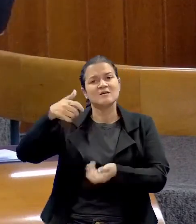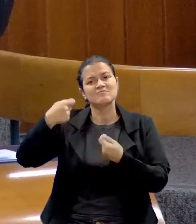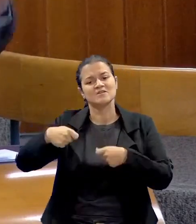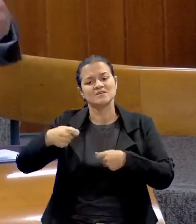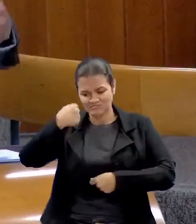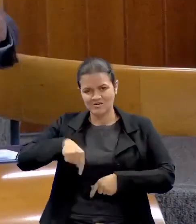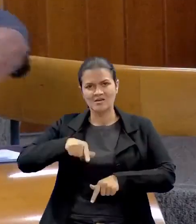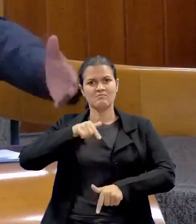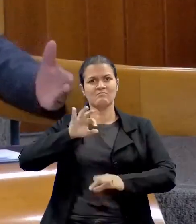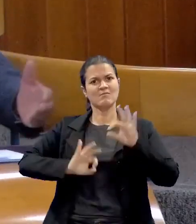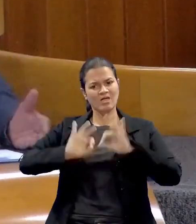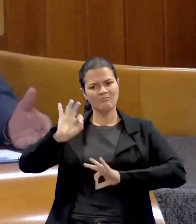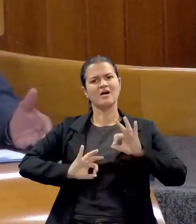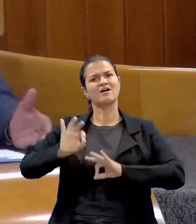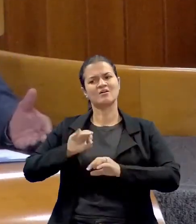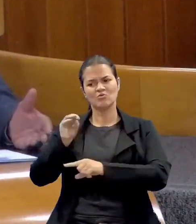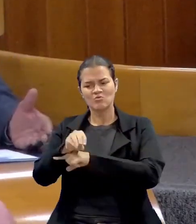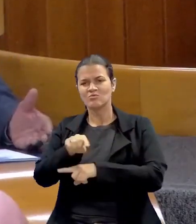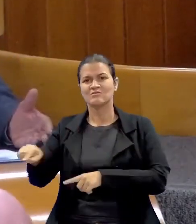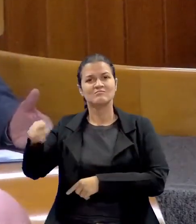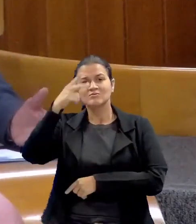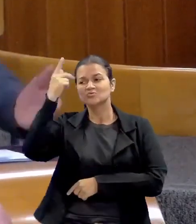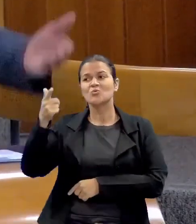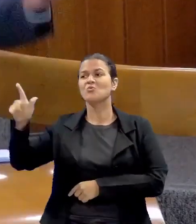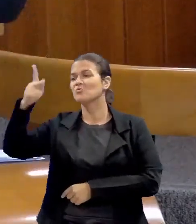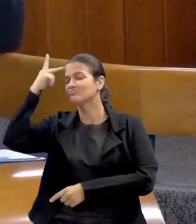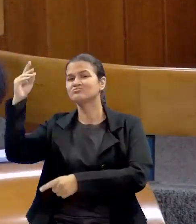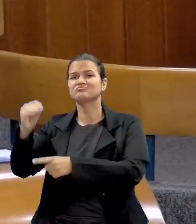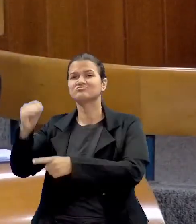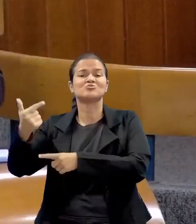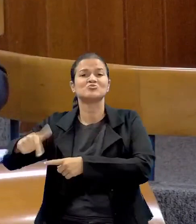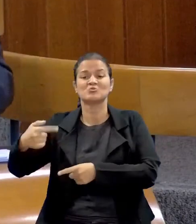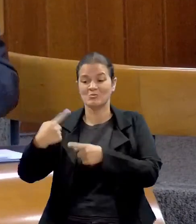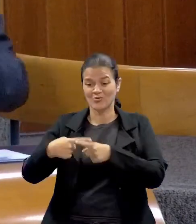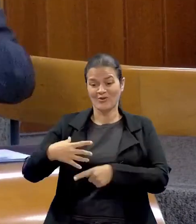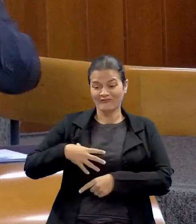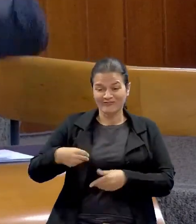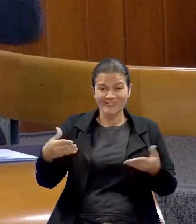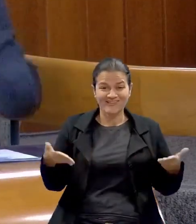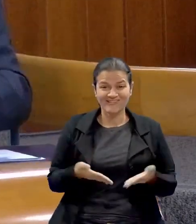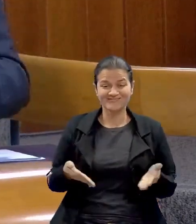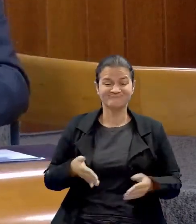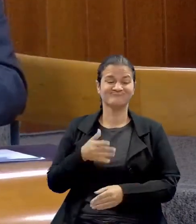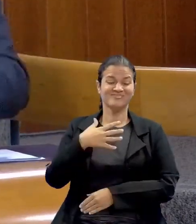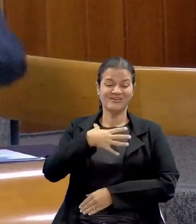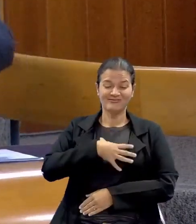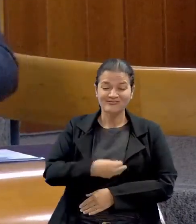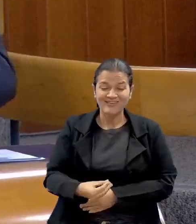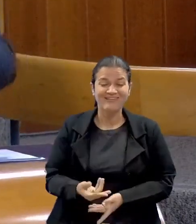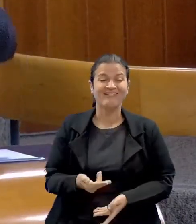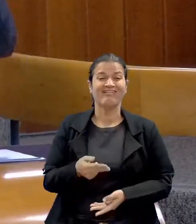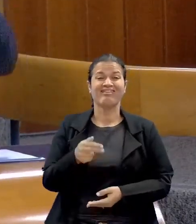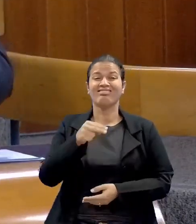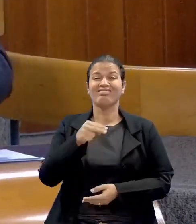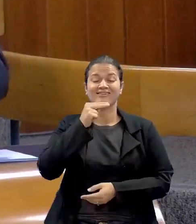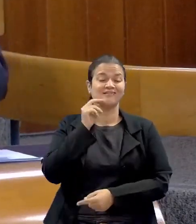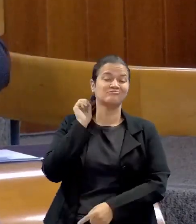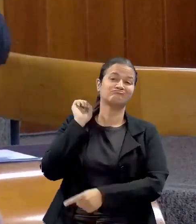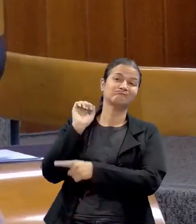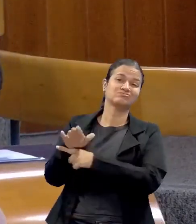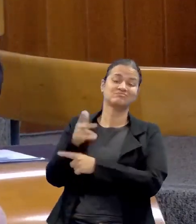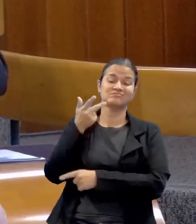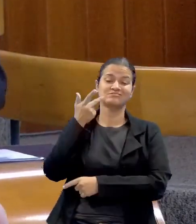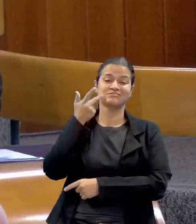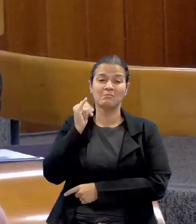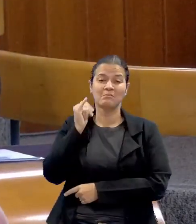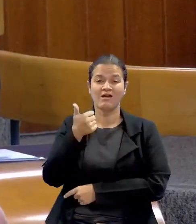cuidar daquela pessoa que não tem ninguém para cuidar. Porque os filhos de hoje, os netos de hoje abandonam seus avós,